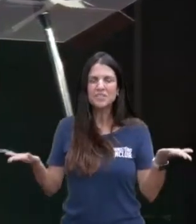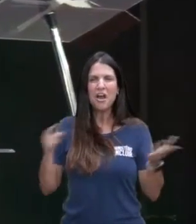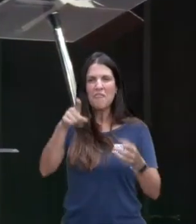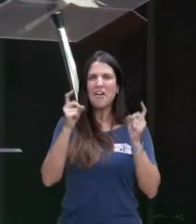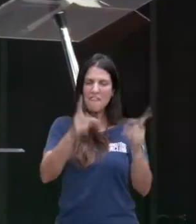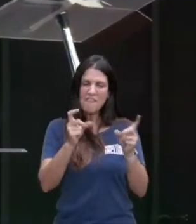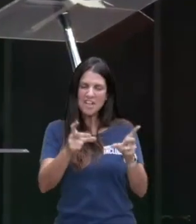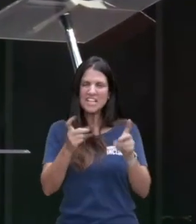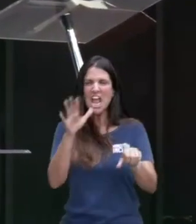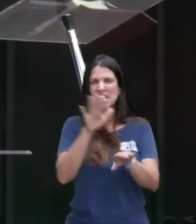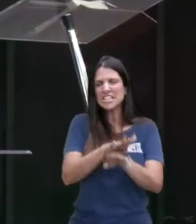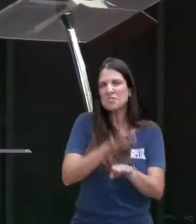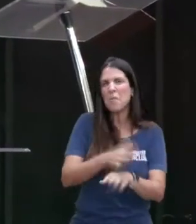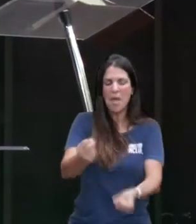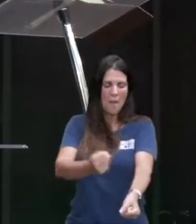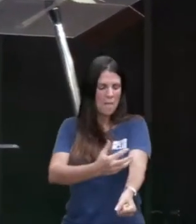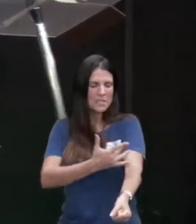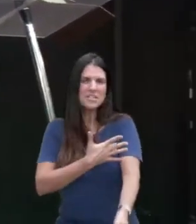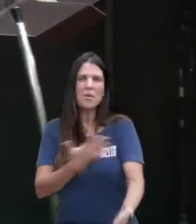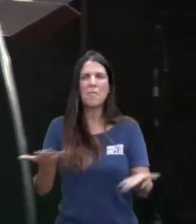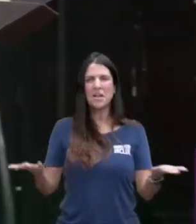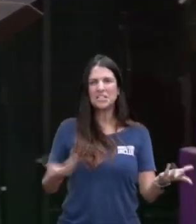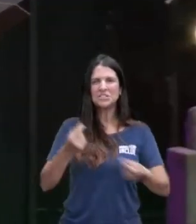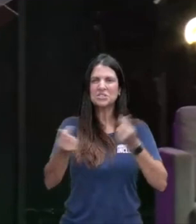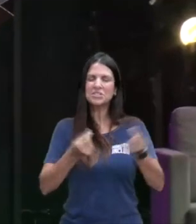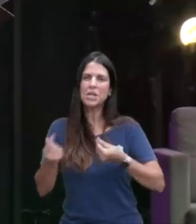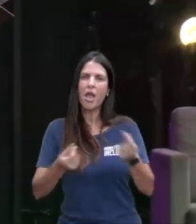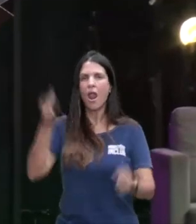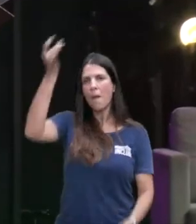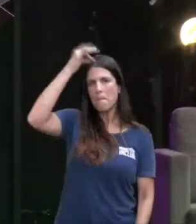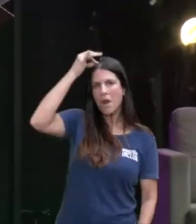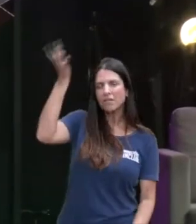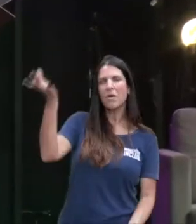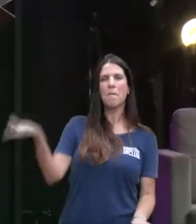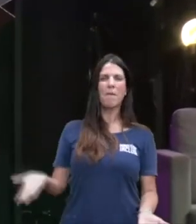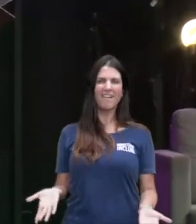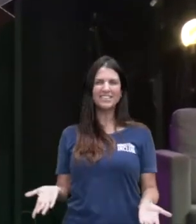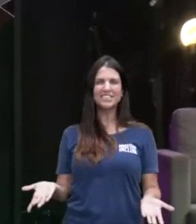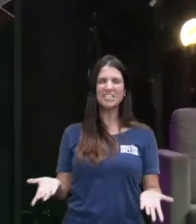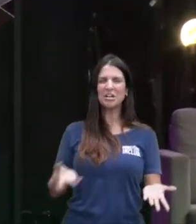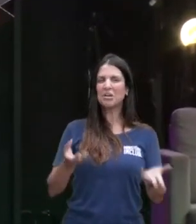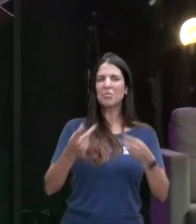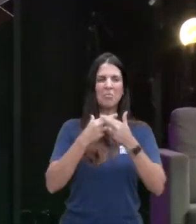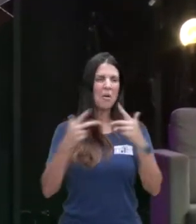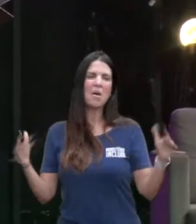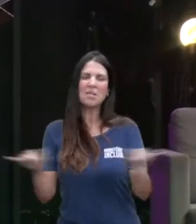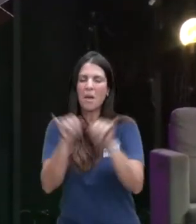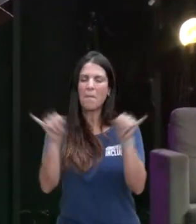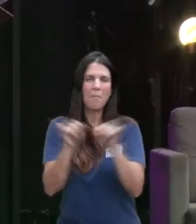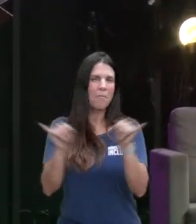emocionalmente sexualmente financeiramente e espiritualmente por balela por bobagem